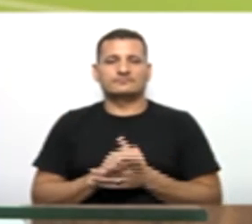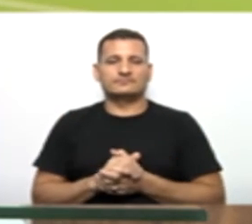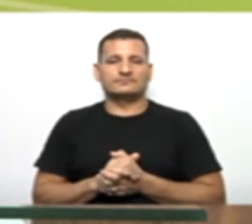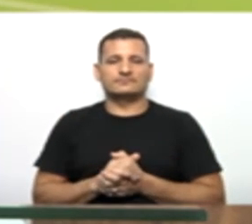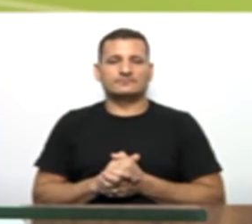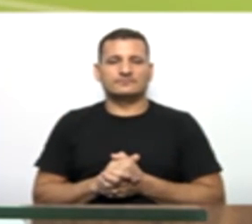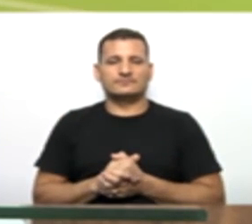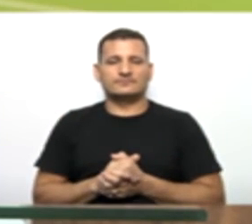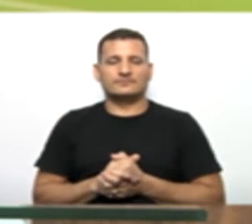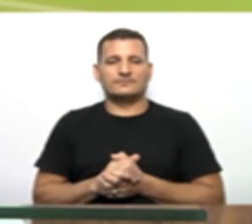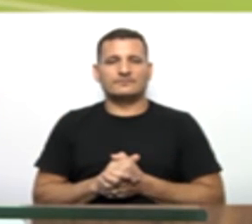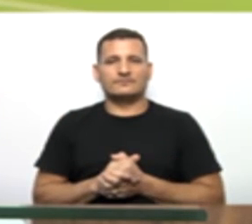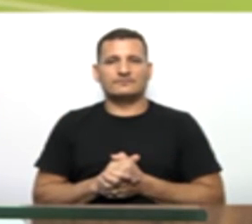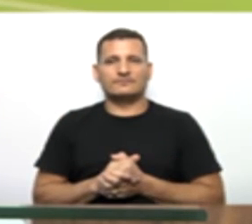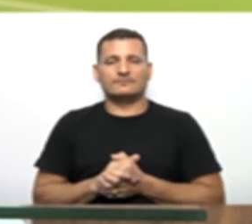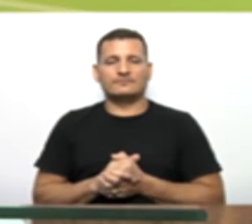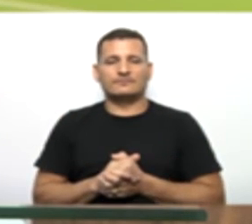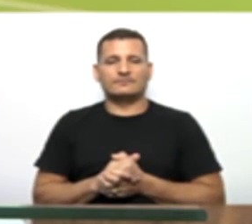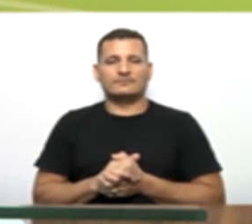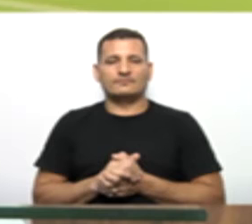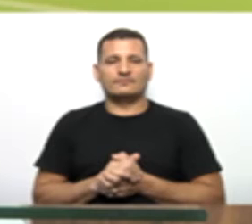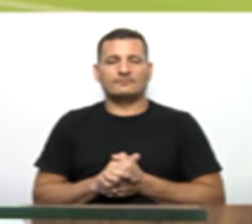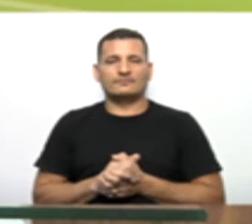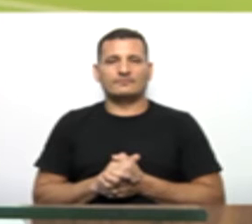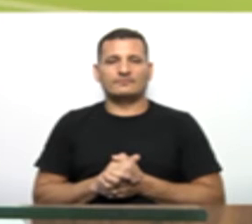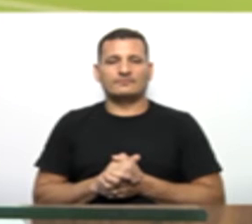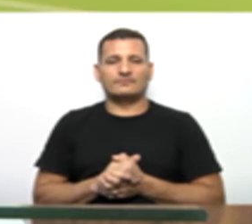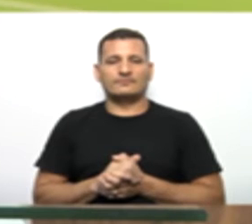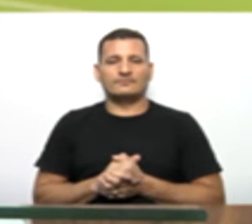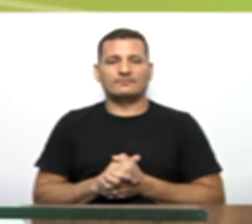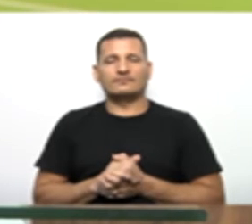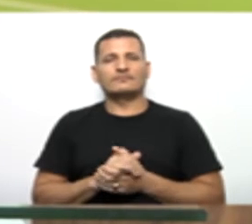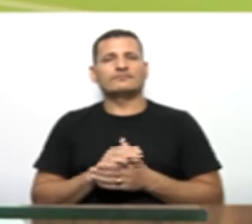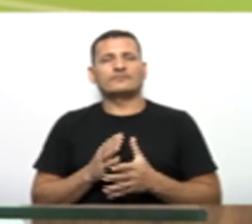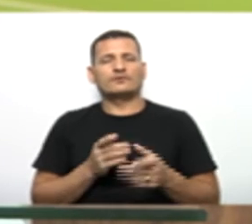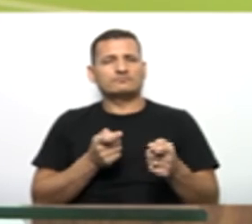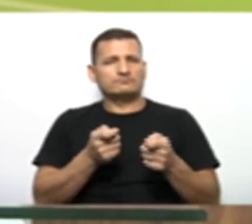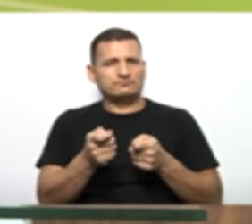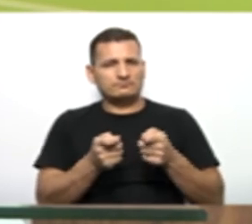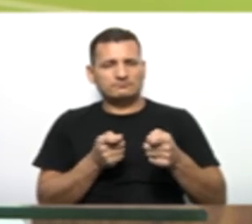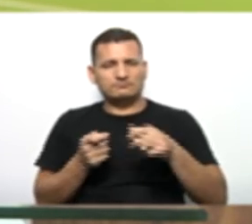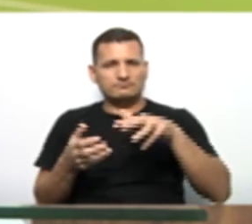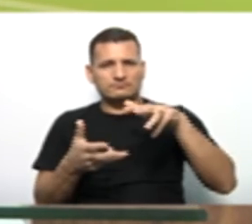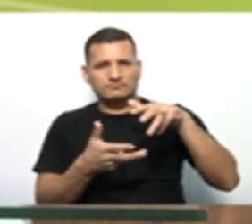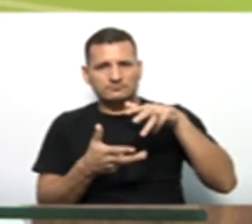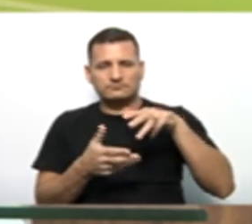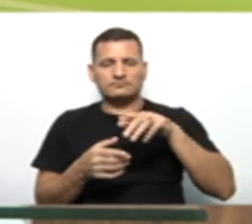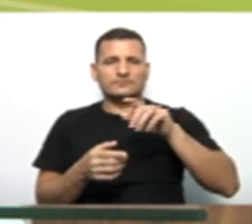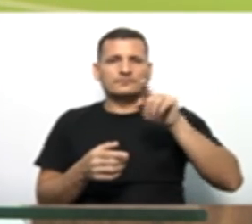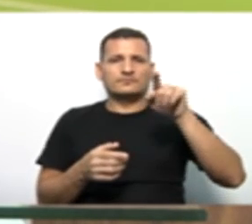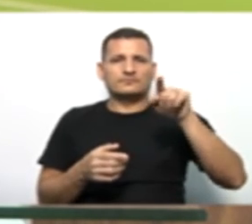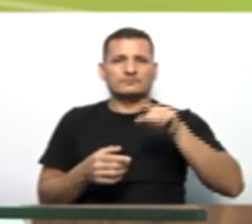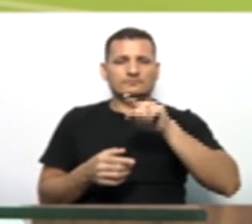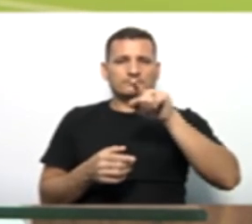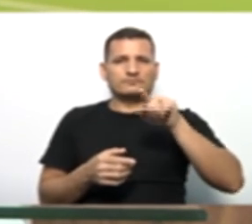Questão 3. A respeito do desenvolvimento sustentável, marque a